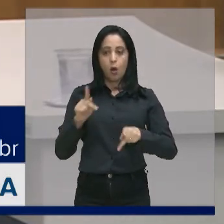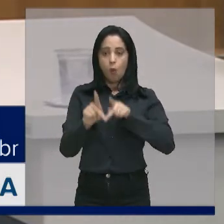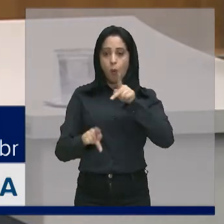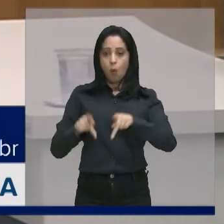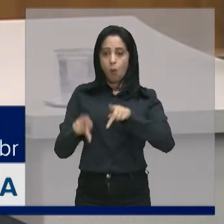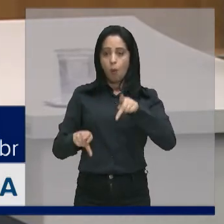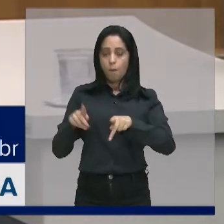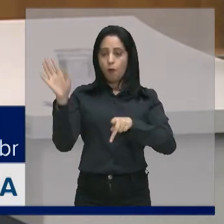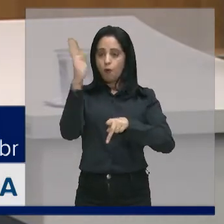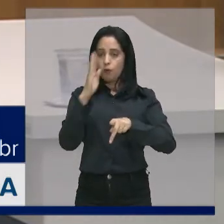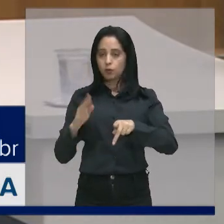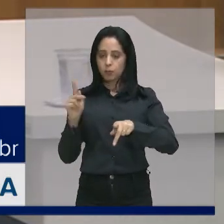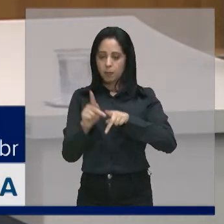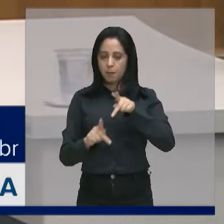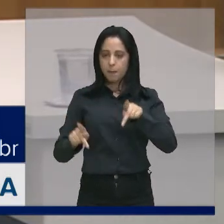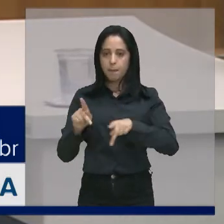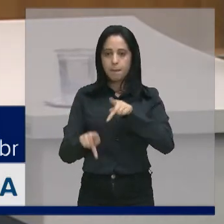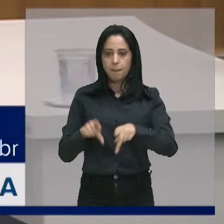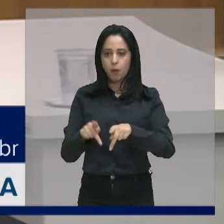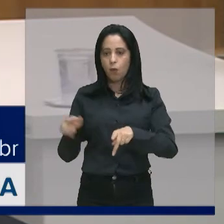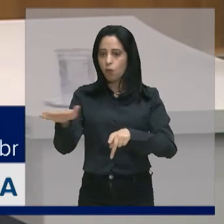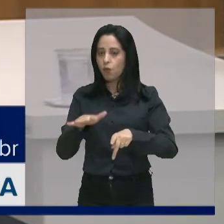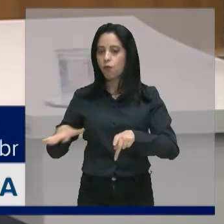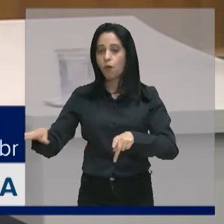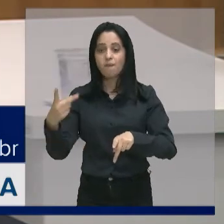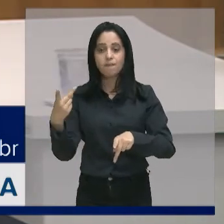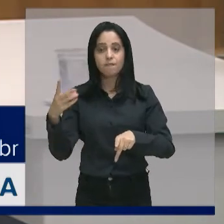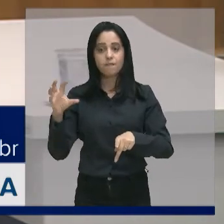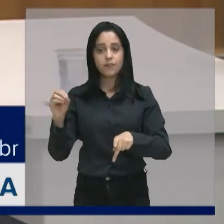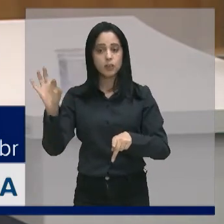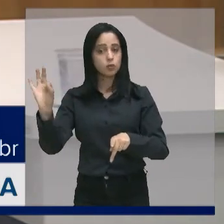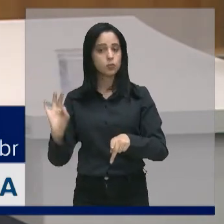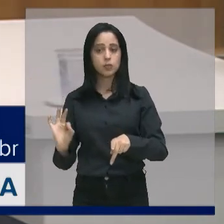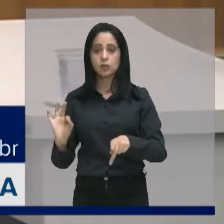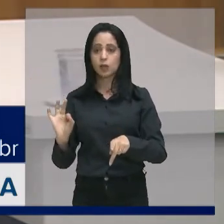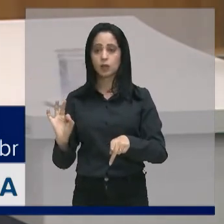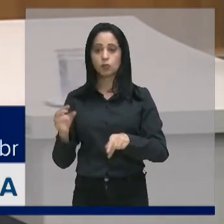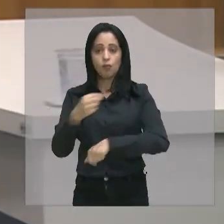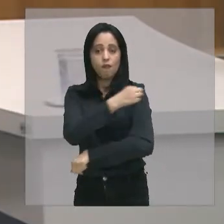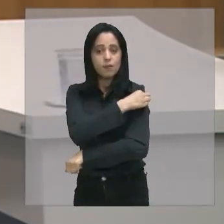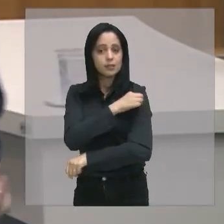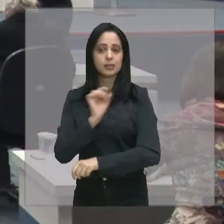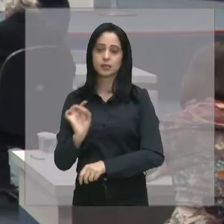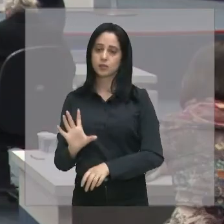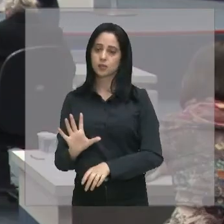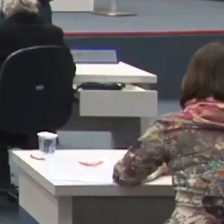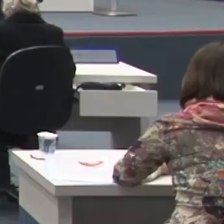duas doses e que nós não sabemos nem até quando vai durar essa imunização. Muito obrigado.